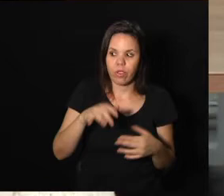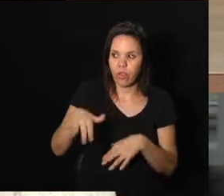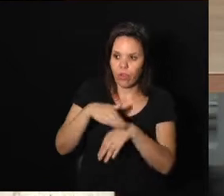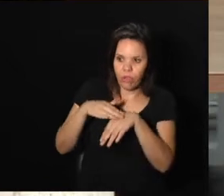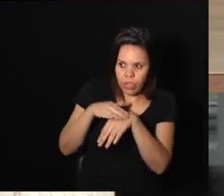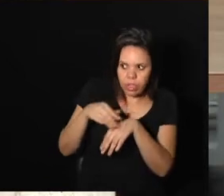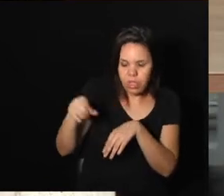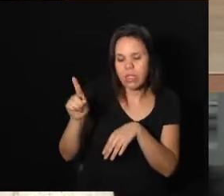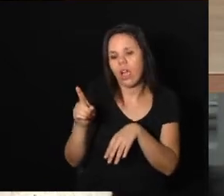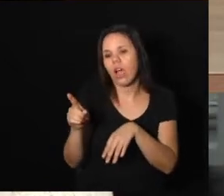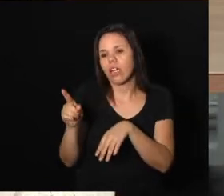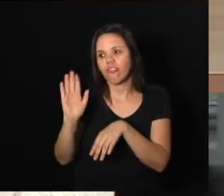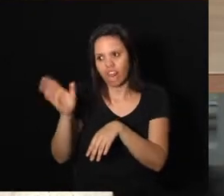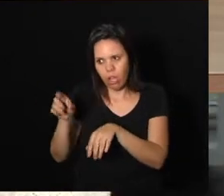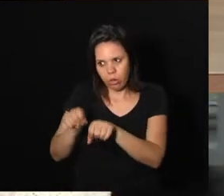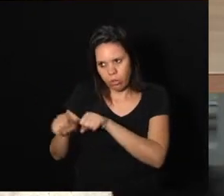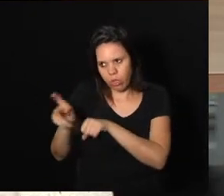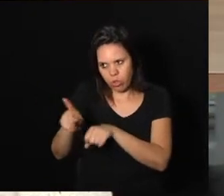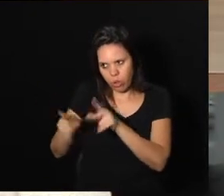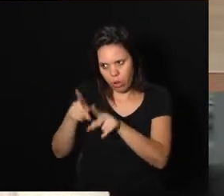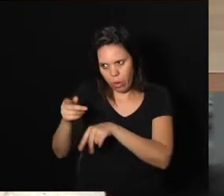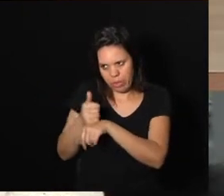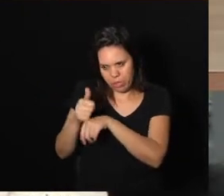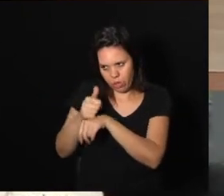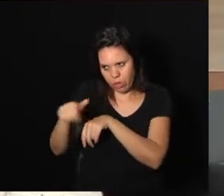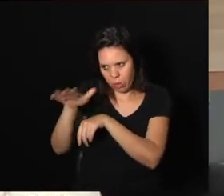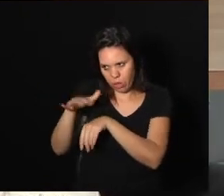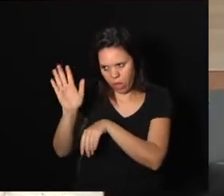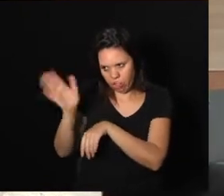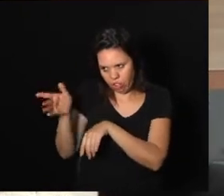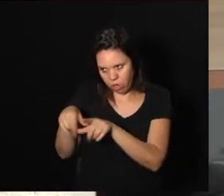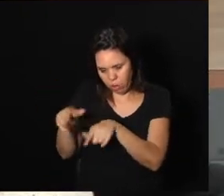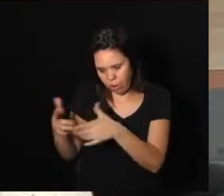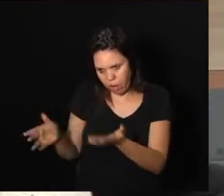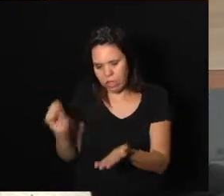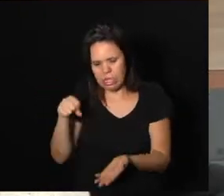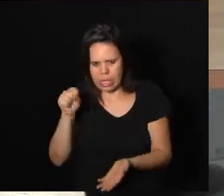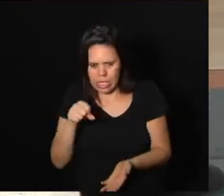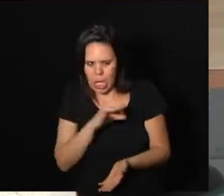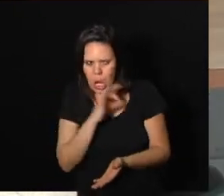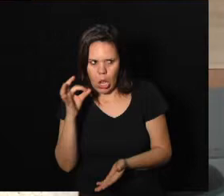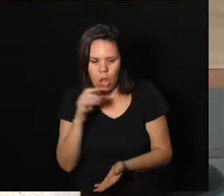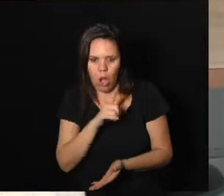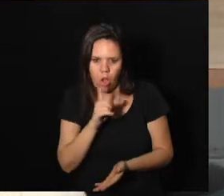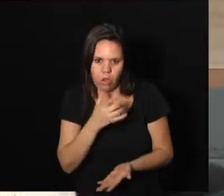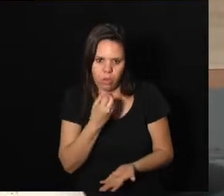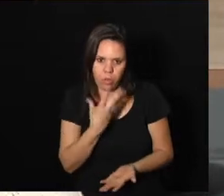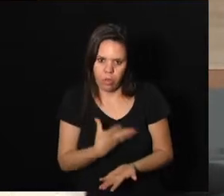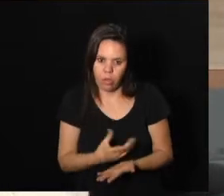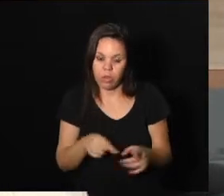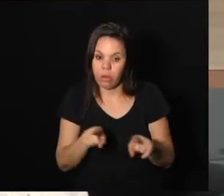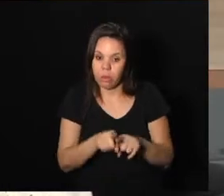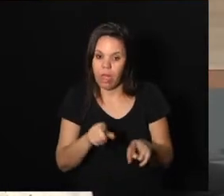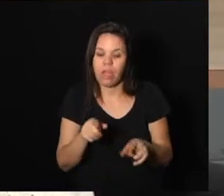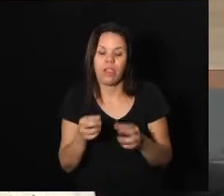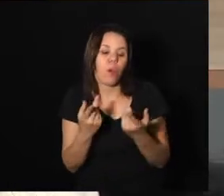área? Vale muito a pena. A entrevista com profissionais, entrevista com estudantes